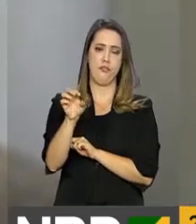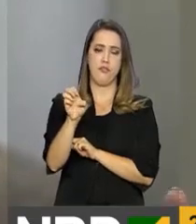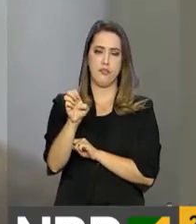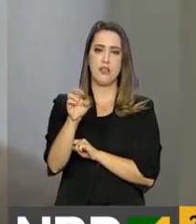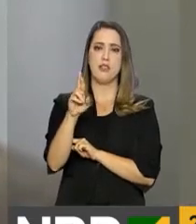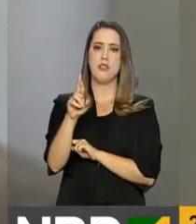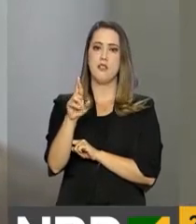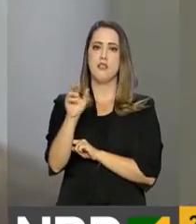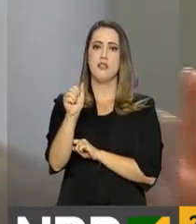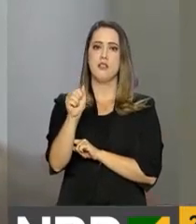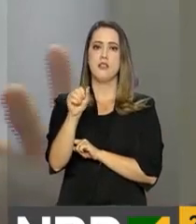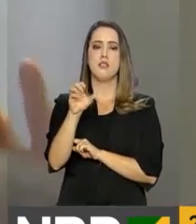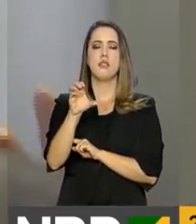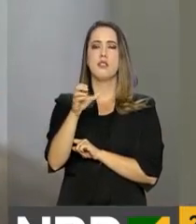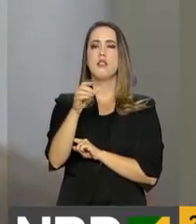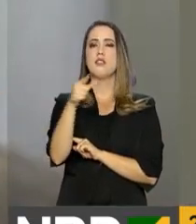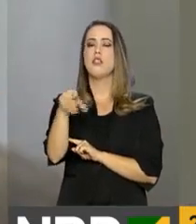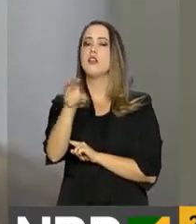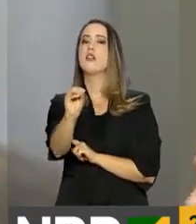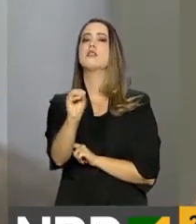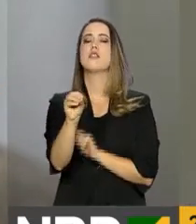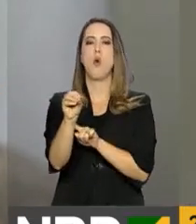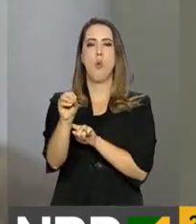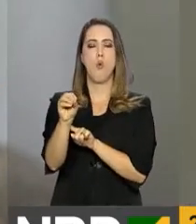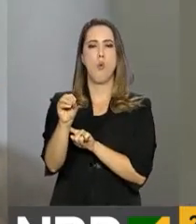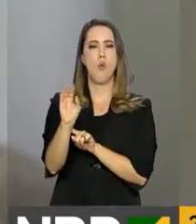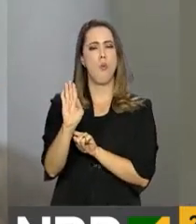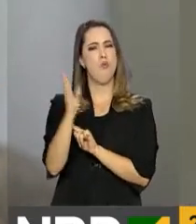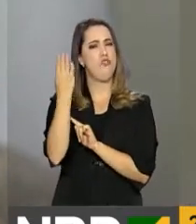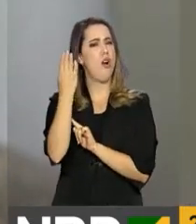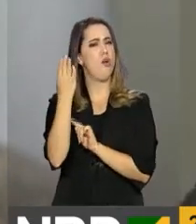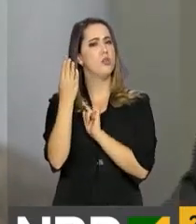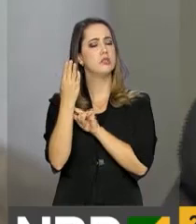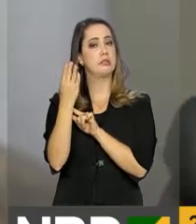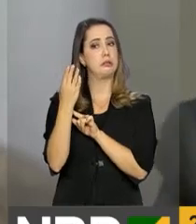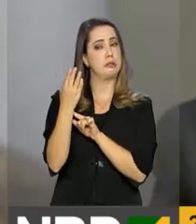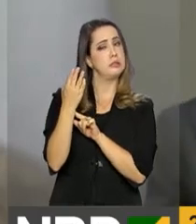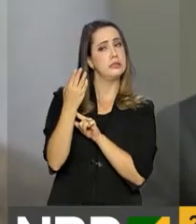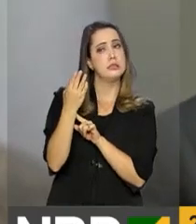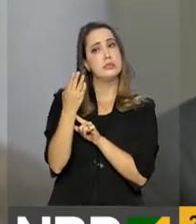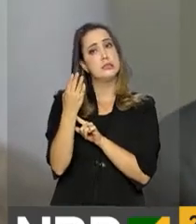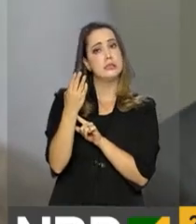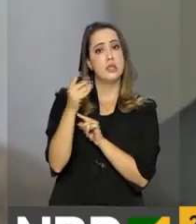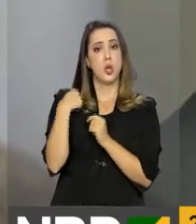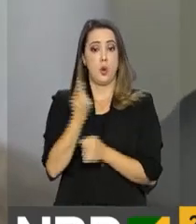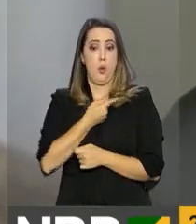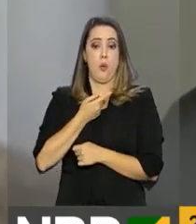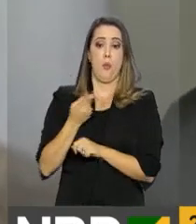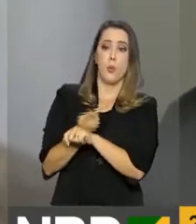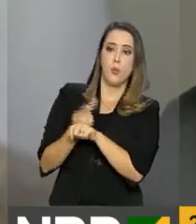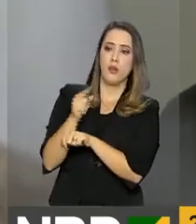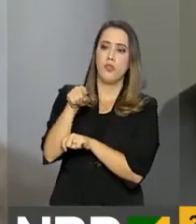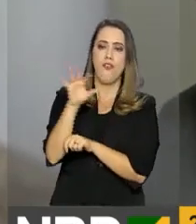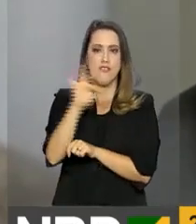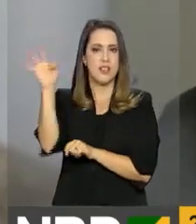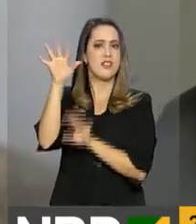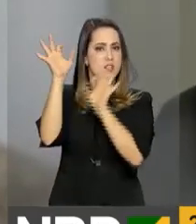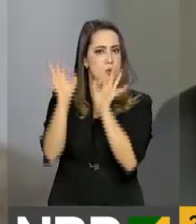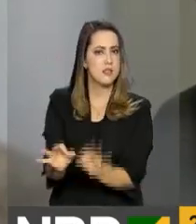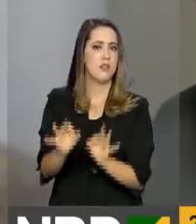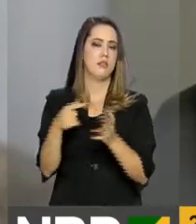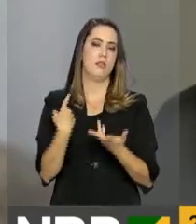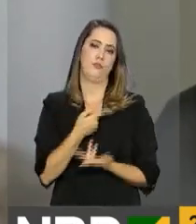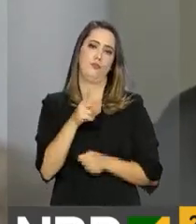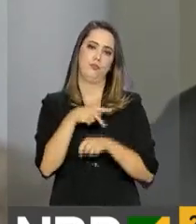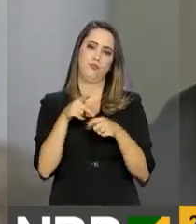tentar buscar um equilíbrio federativo no nosso país. Mas tudo isso, faço também uma